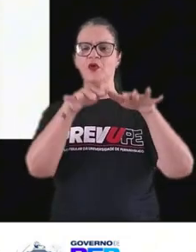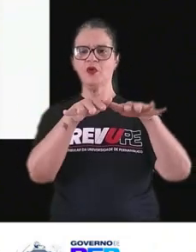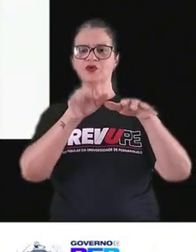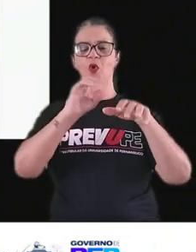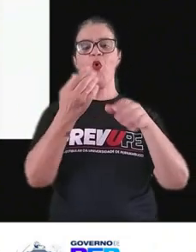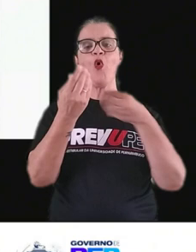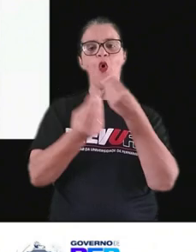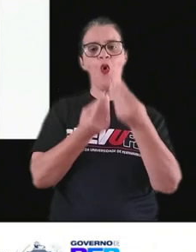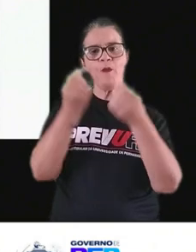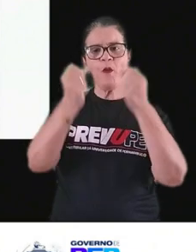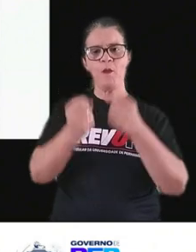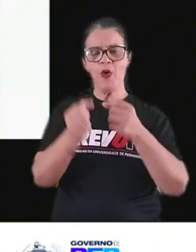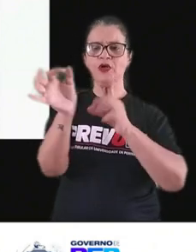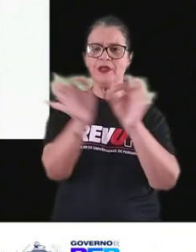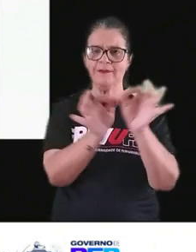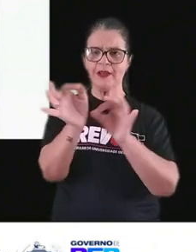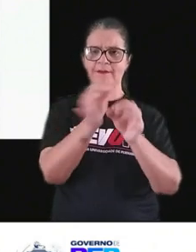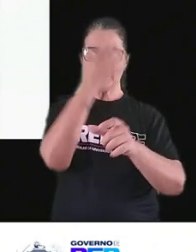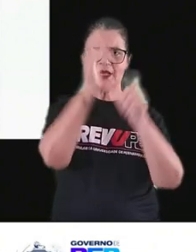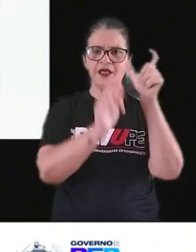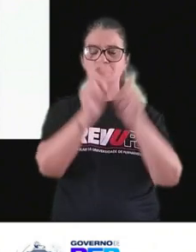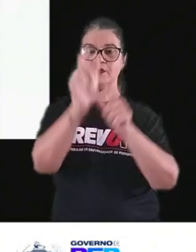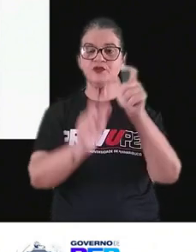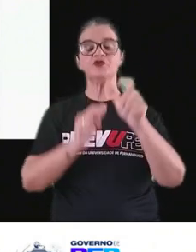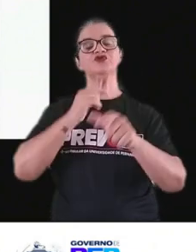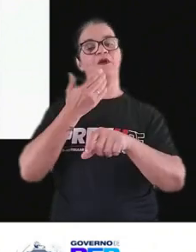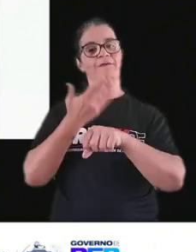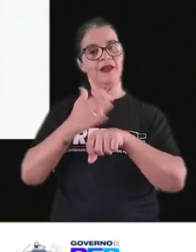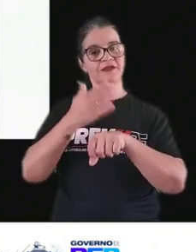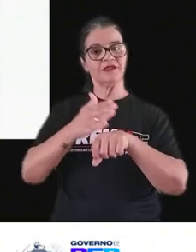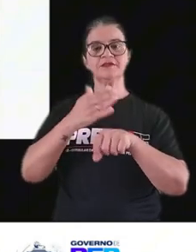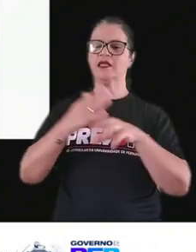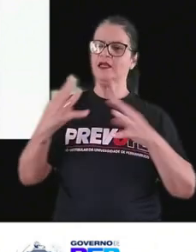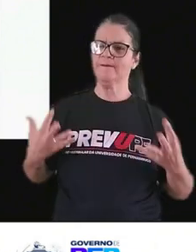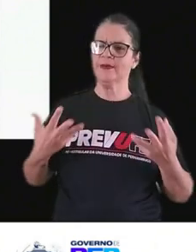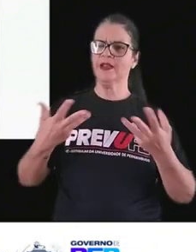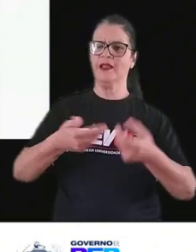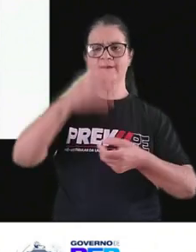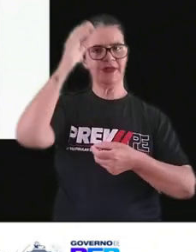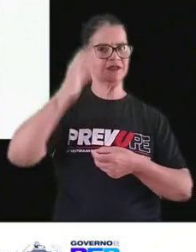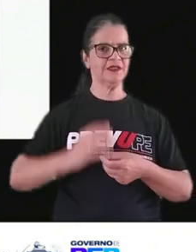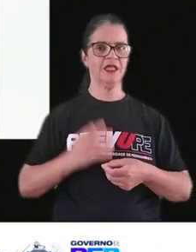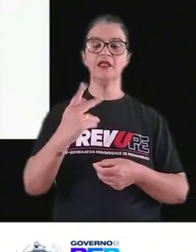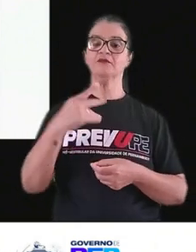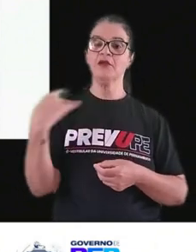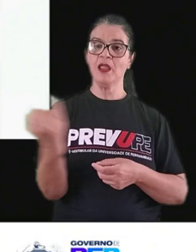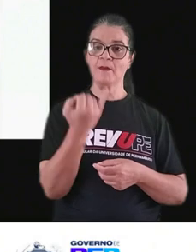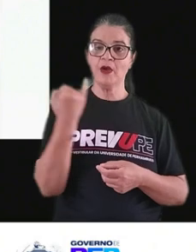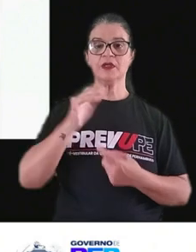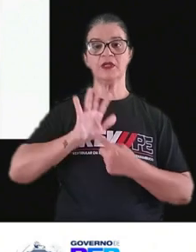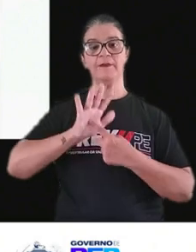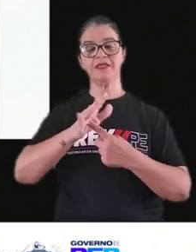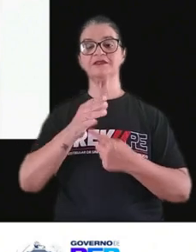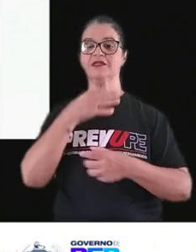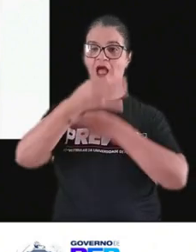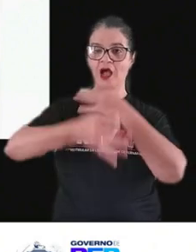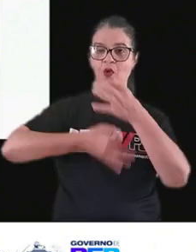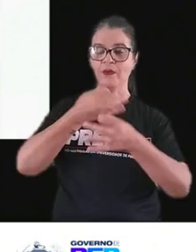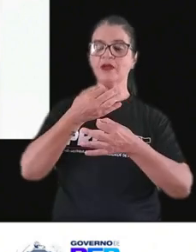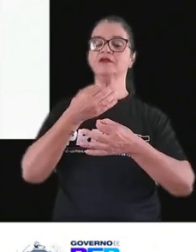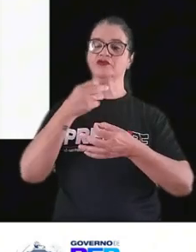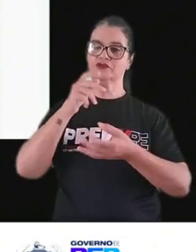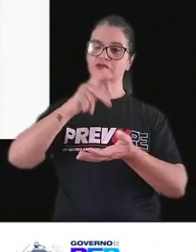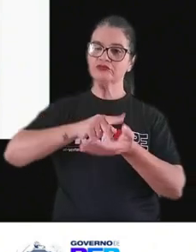como ela pode preparar os indivíduos para exercerem plenamente sua cidadania é importante apresentar argumentos